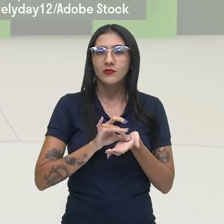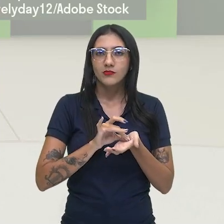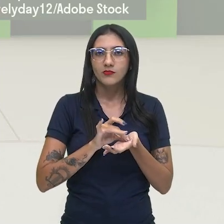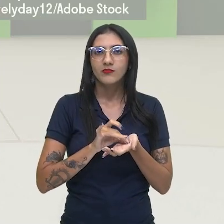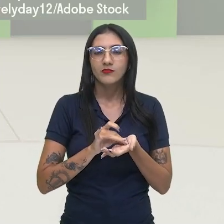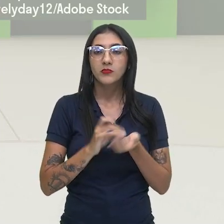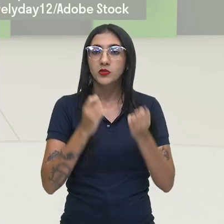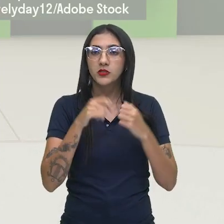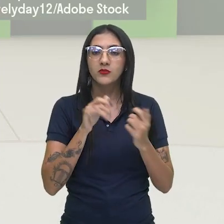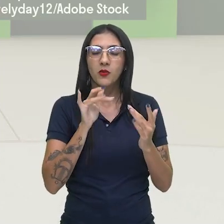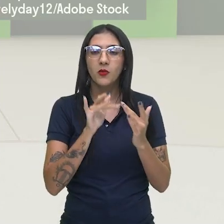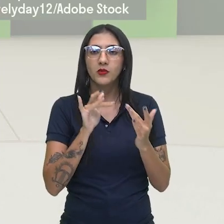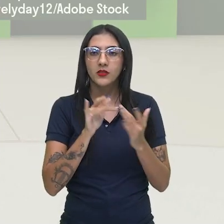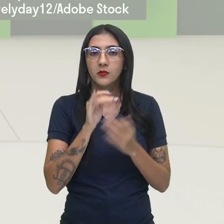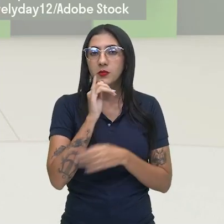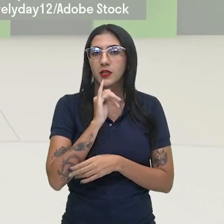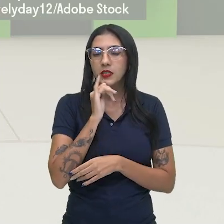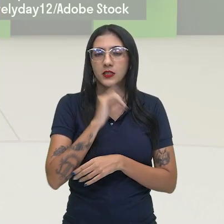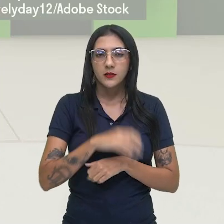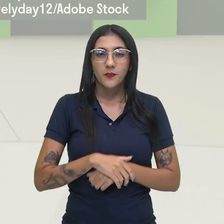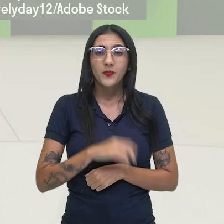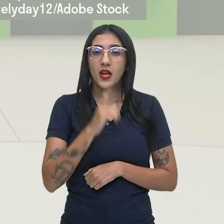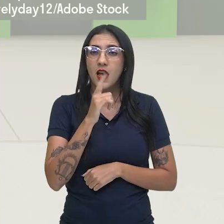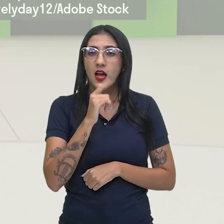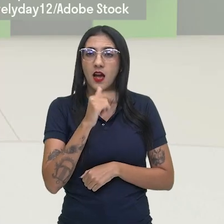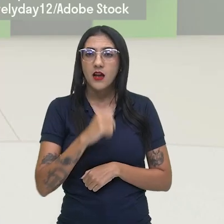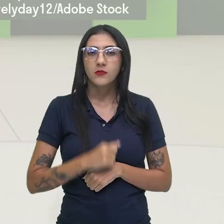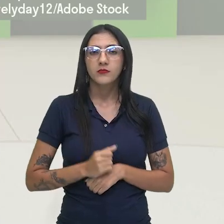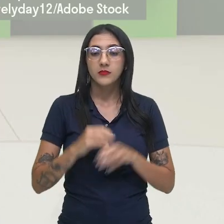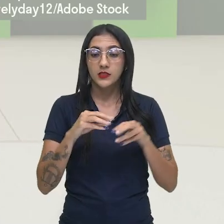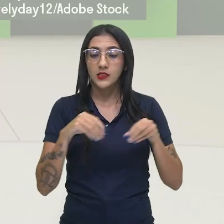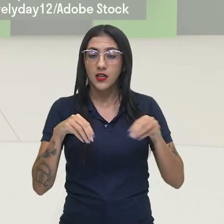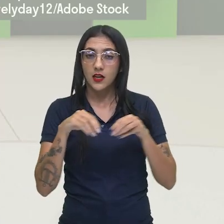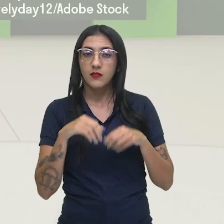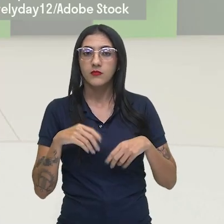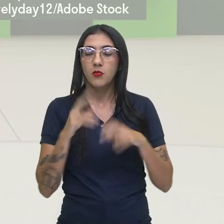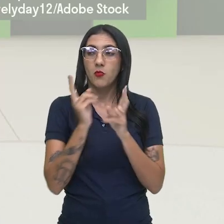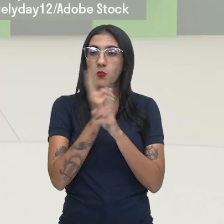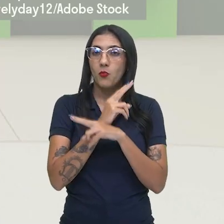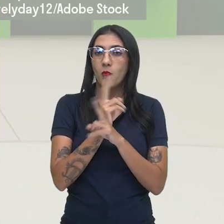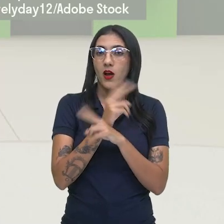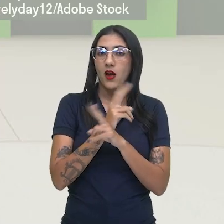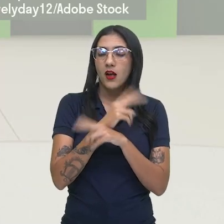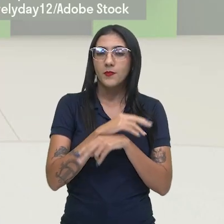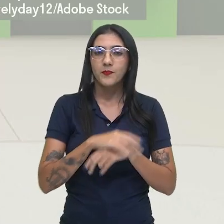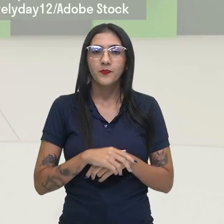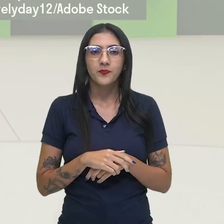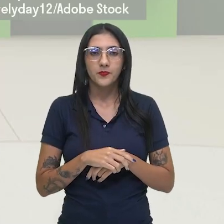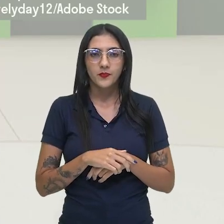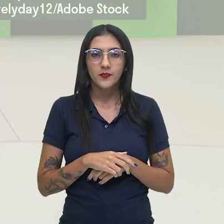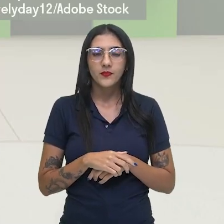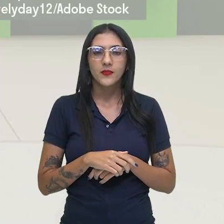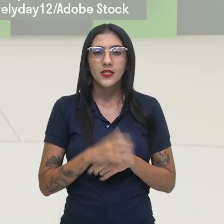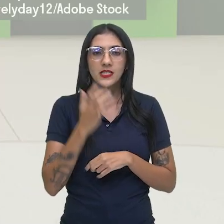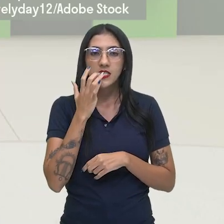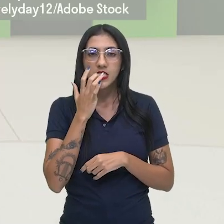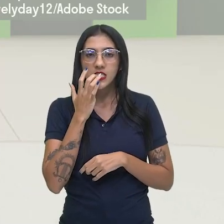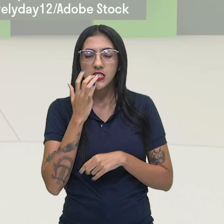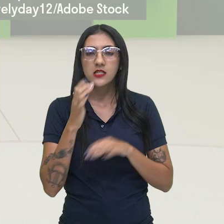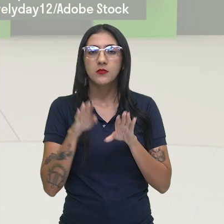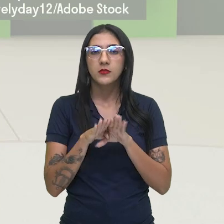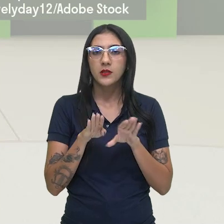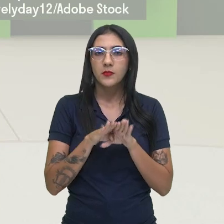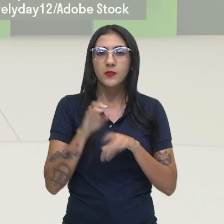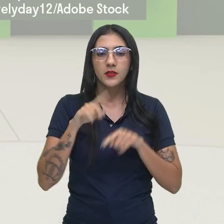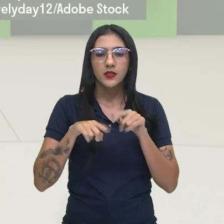real. Como, por exemplo, a água, a terra, o ar, a borracha,